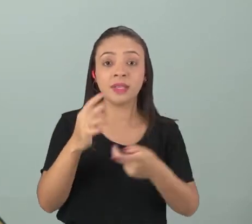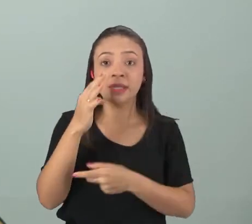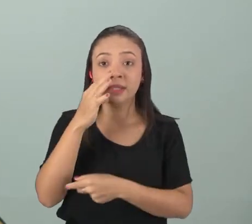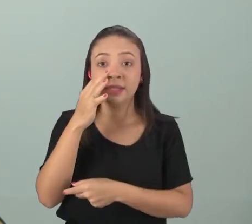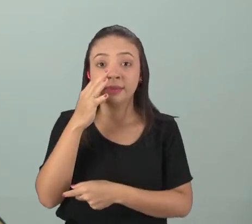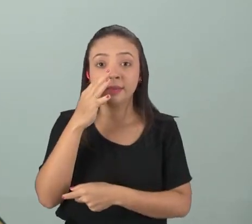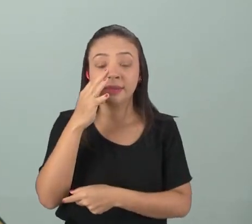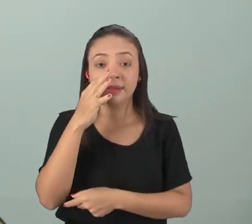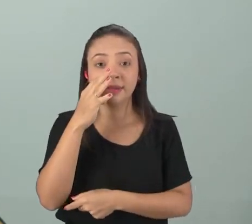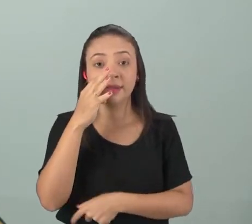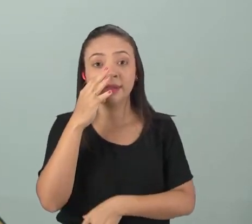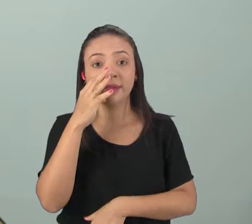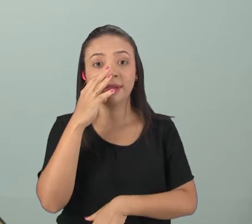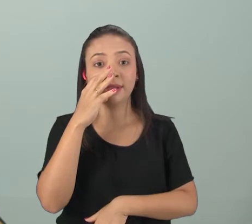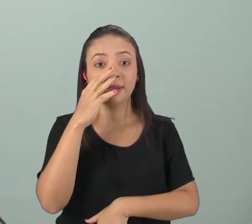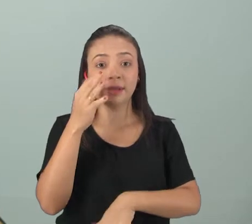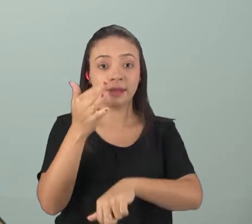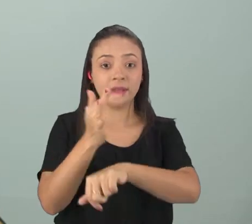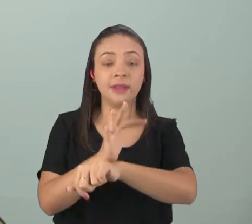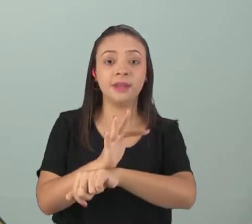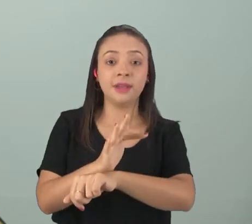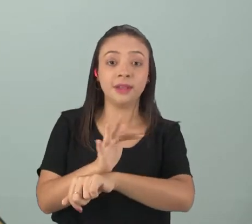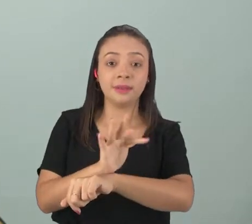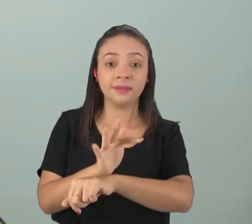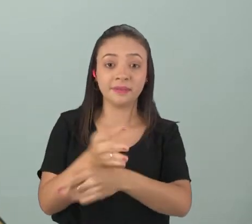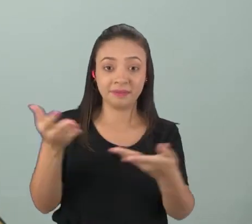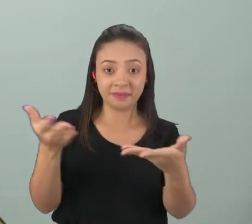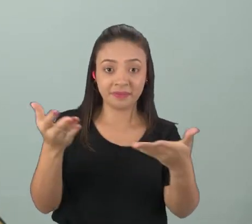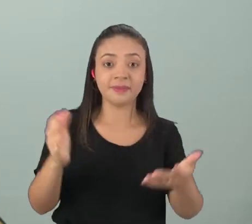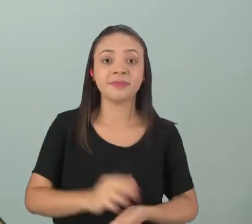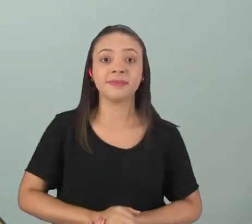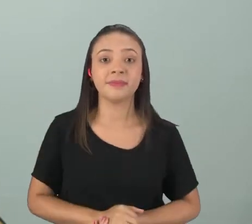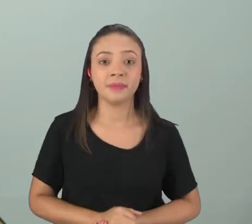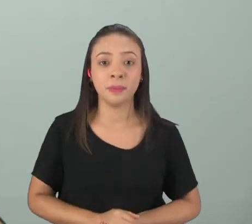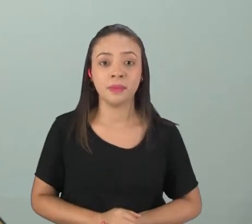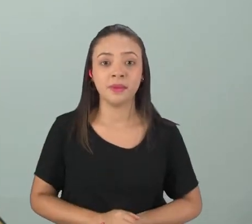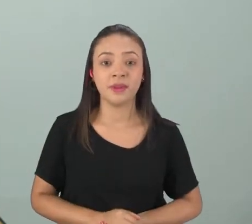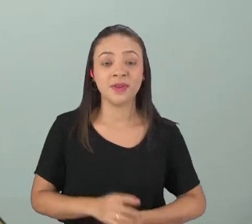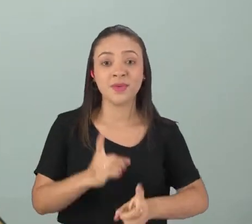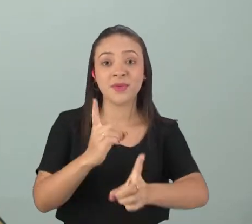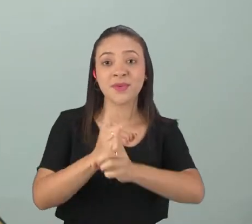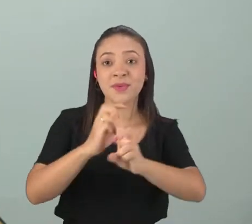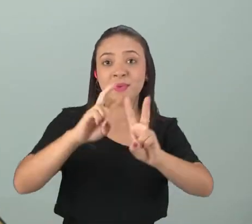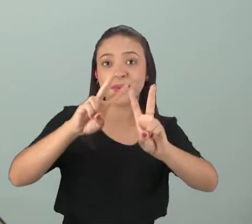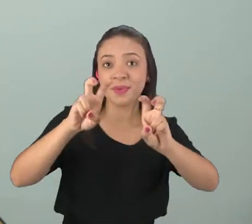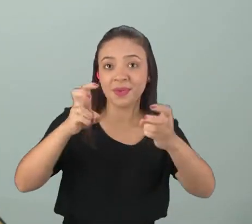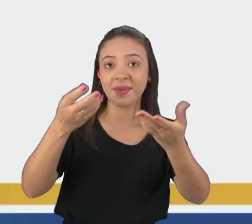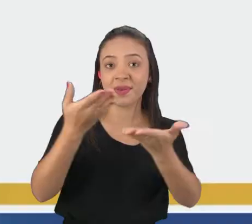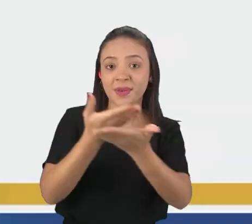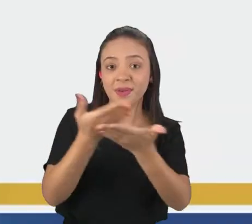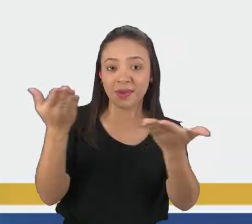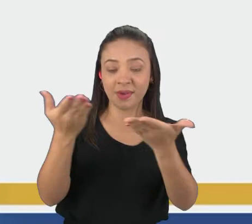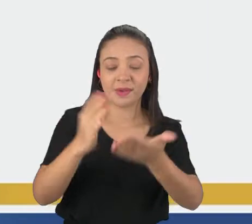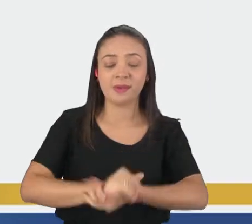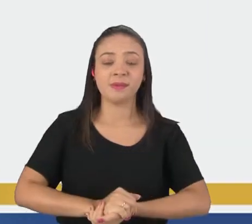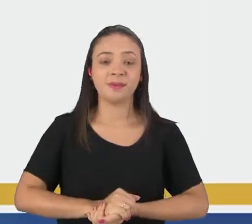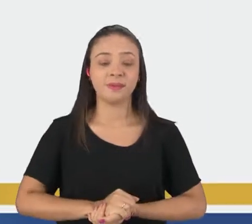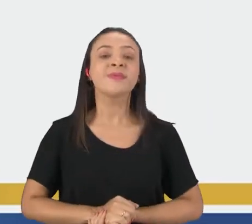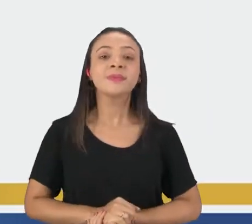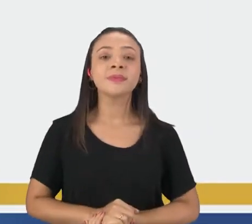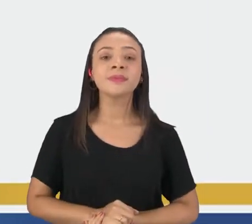vídeo junto comigo, tá bom? Fica aí ligadinho e descubra o tema da nossa aula.